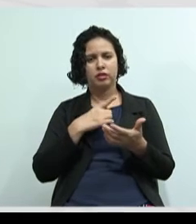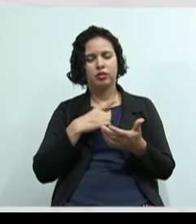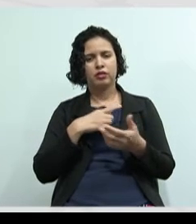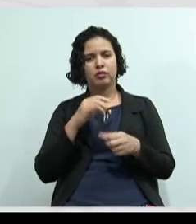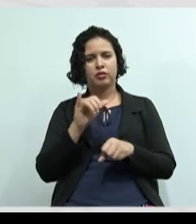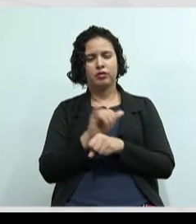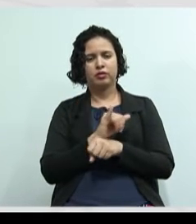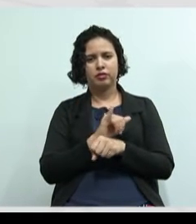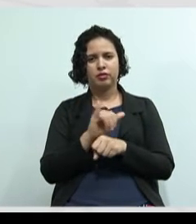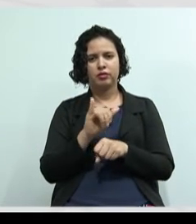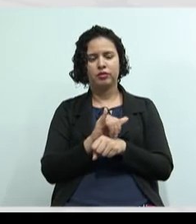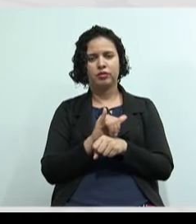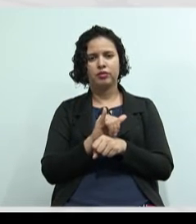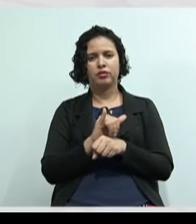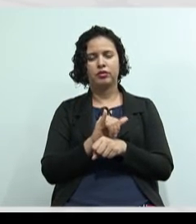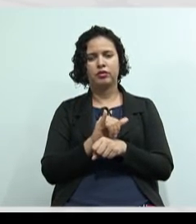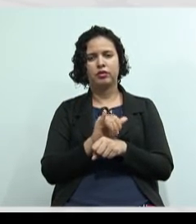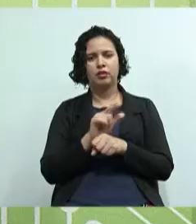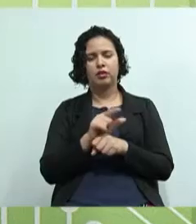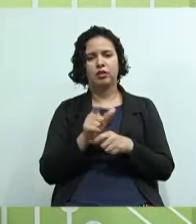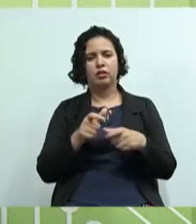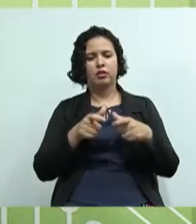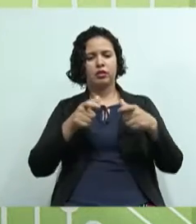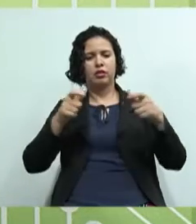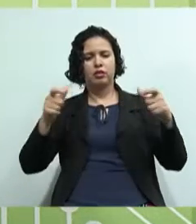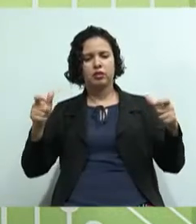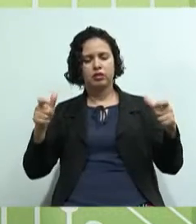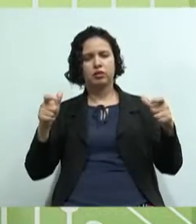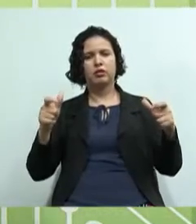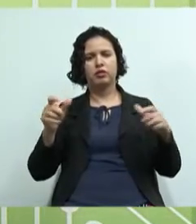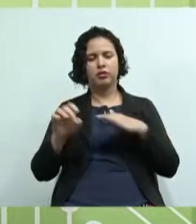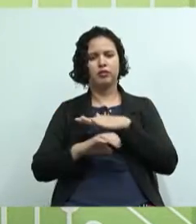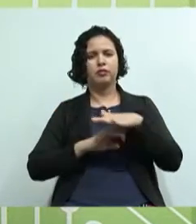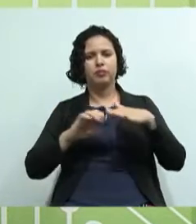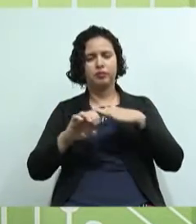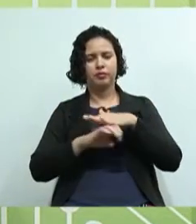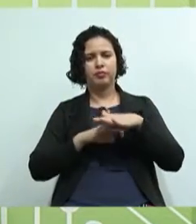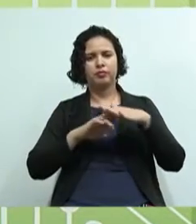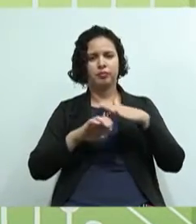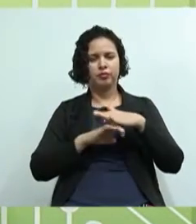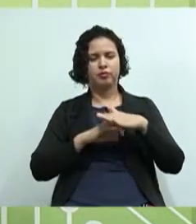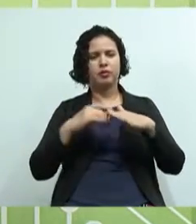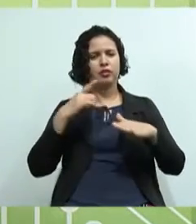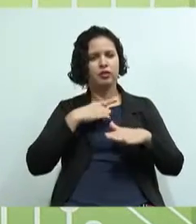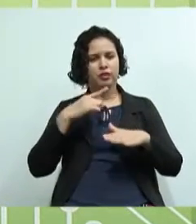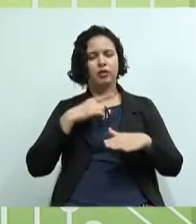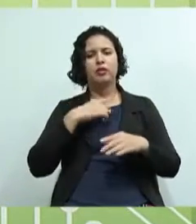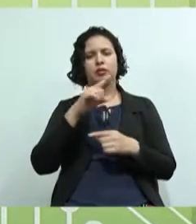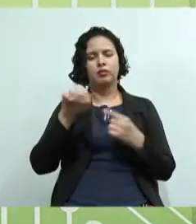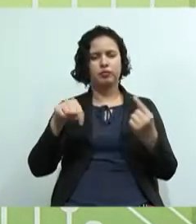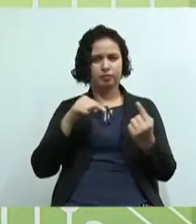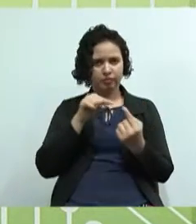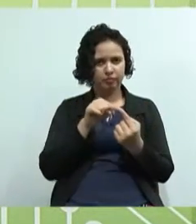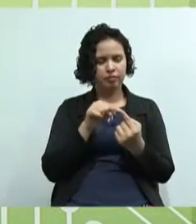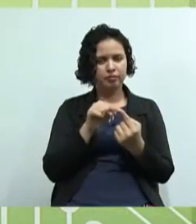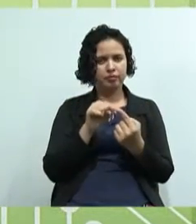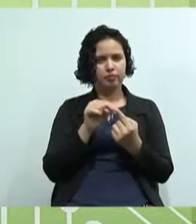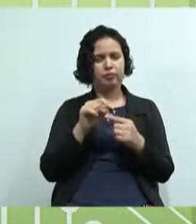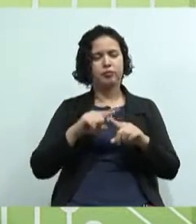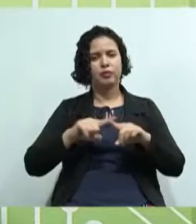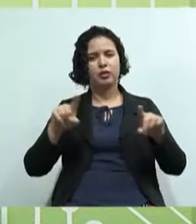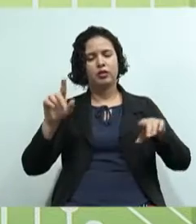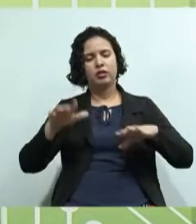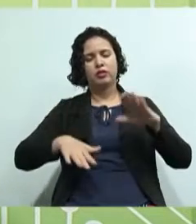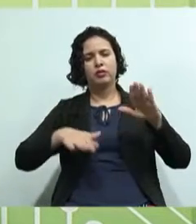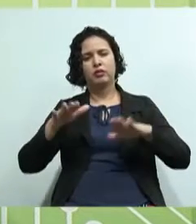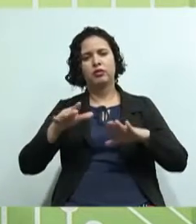crescer. Pode voltar aqui para mim. Estratégia de crescer. Nós queremos ser uma empresa grande, que tem esses objetivos assim, assim, assado. Mas muitas